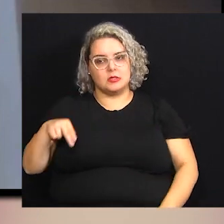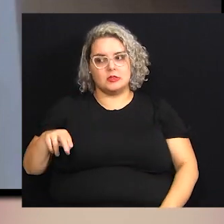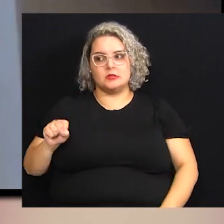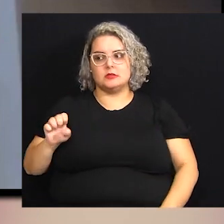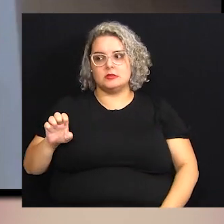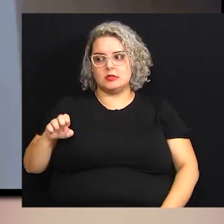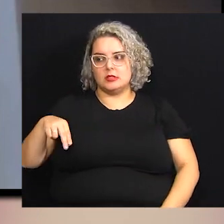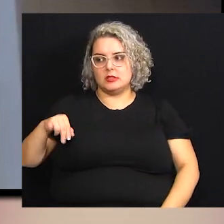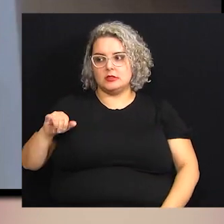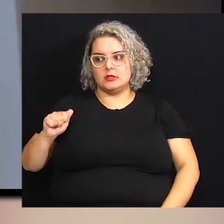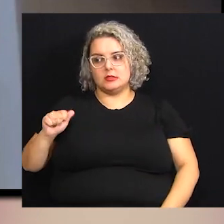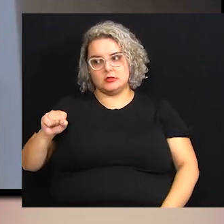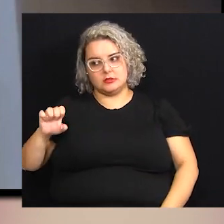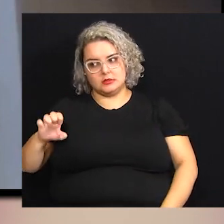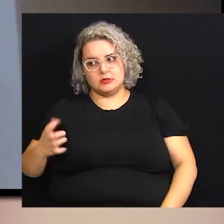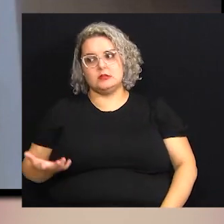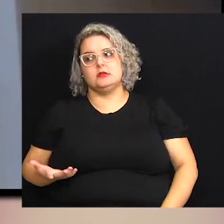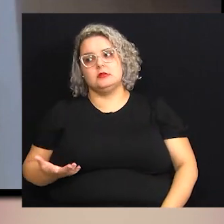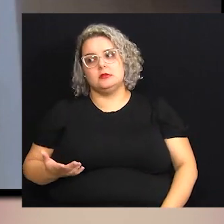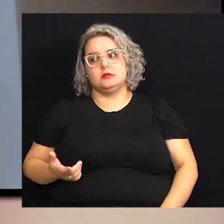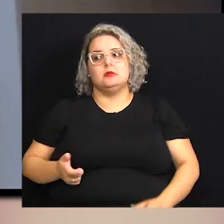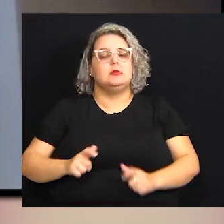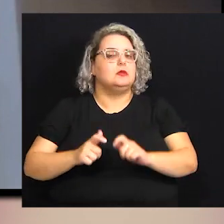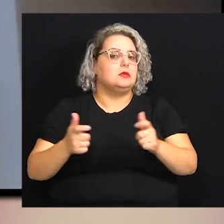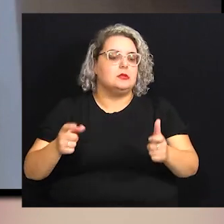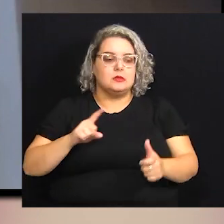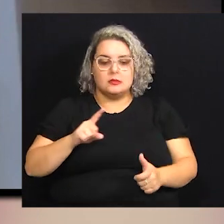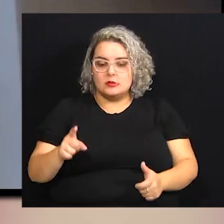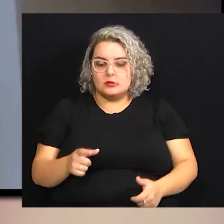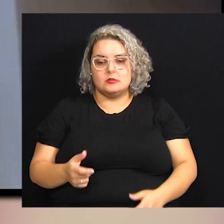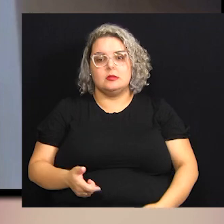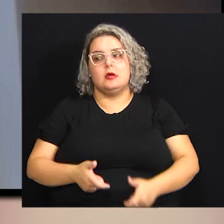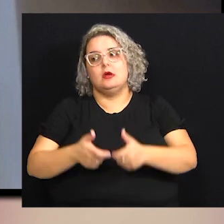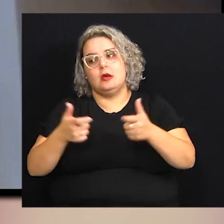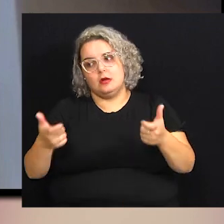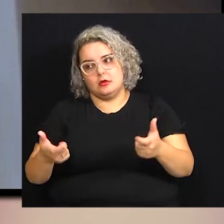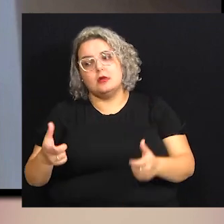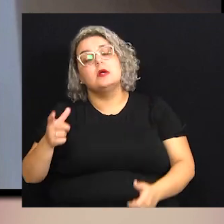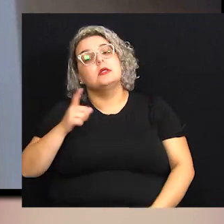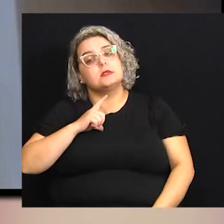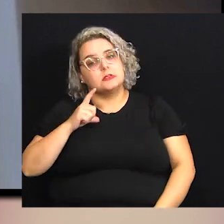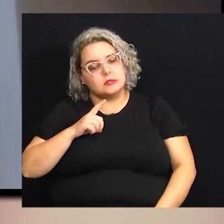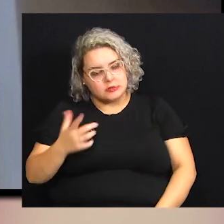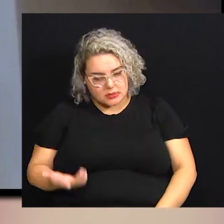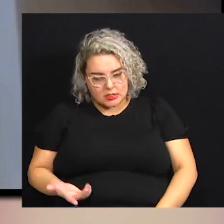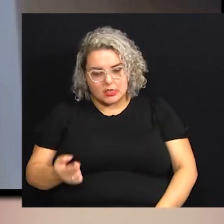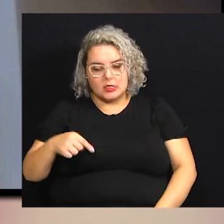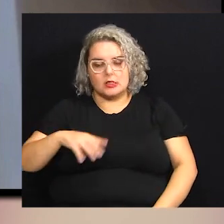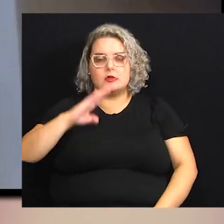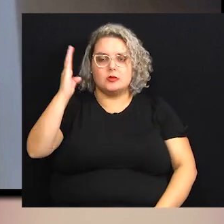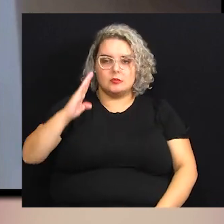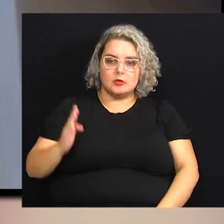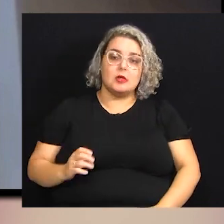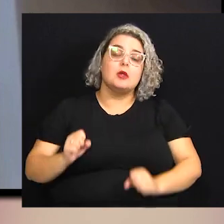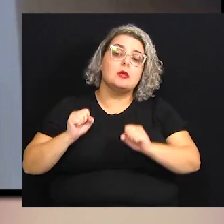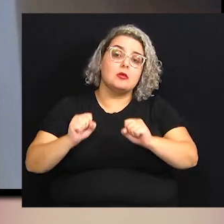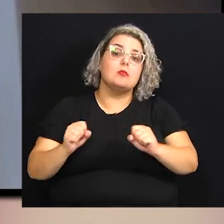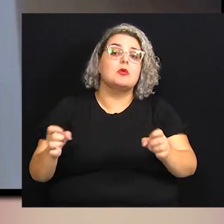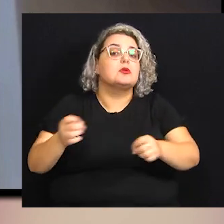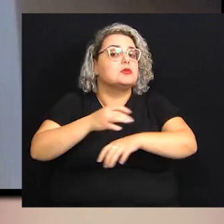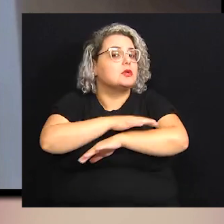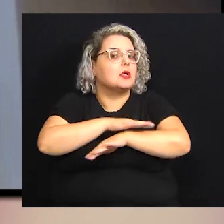hanseníase. No Brasil, apesar da prevalência não ser tão alta, ainda existe e é uma doença que dá para a